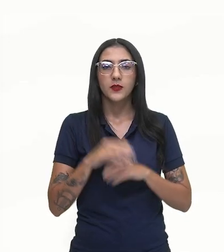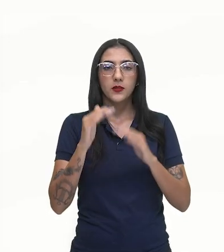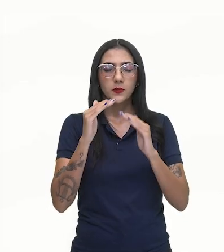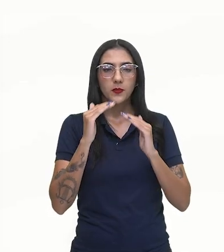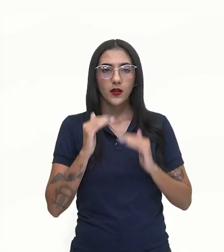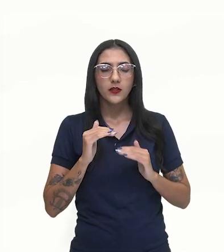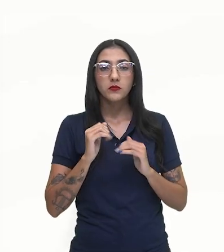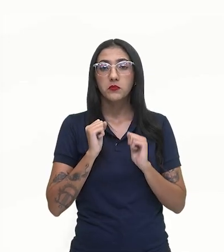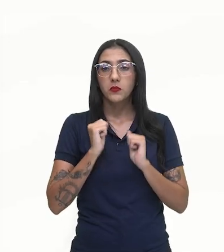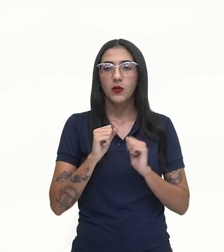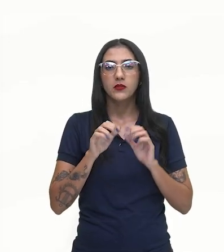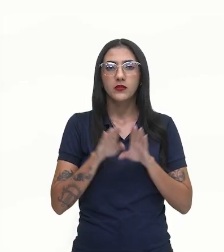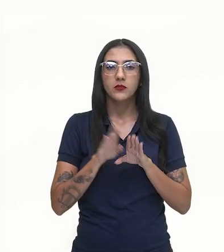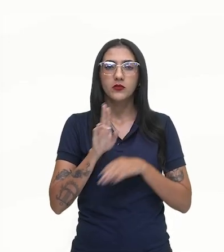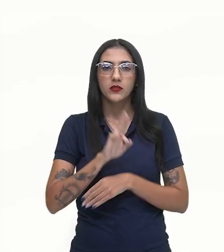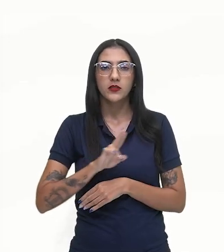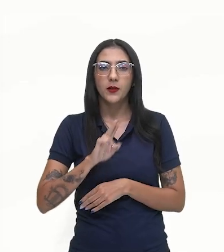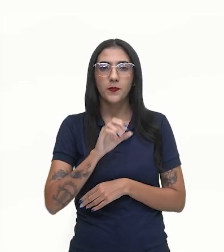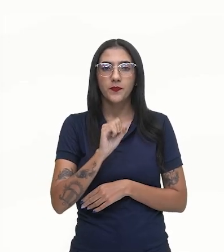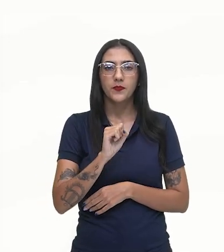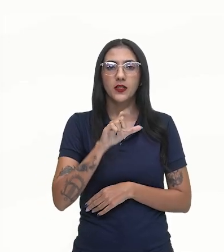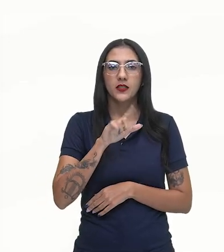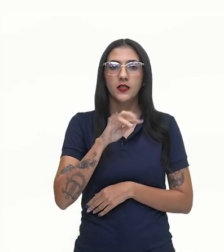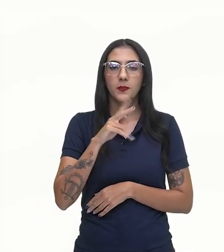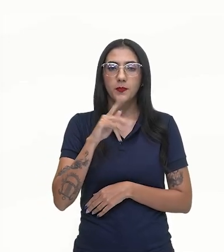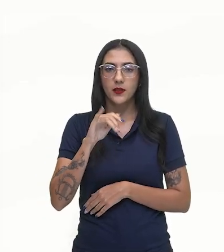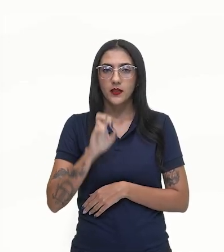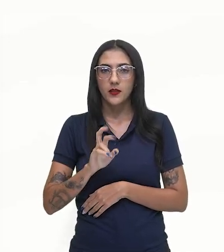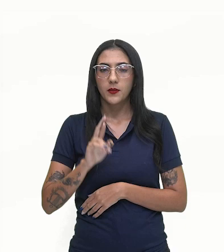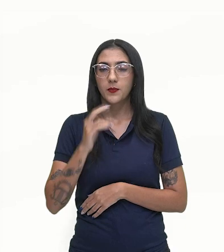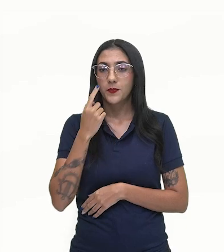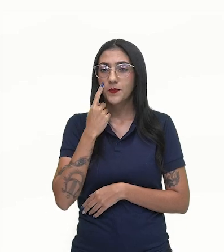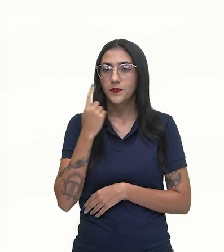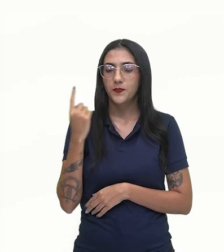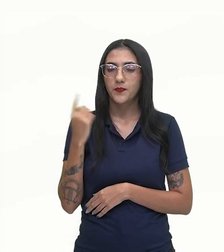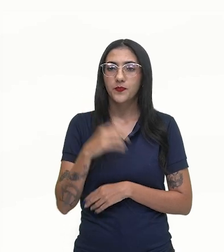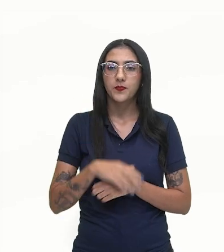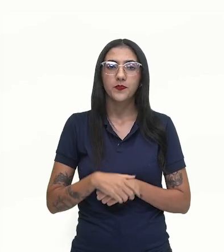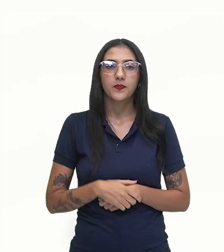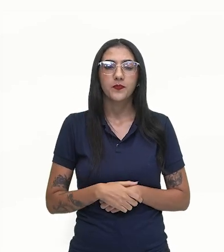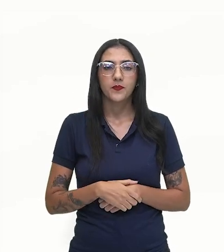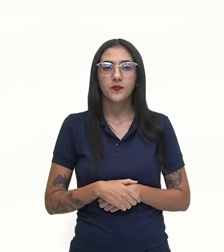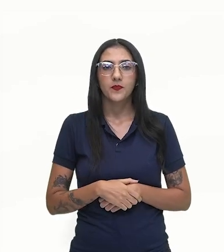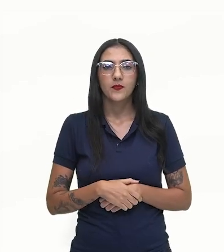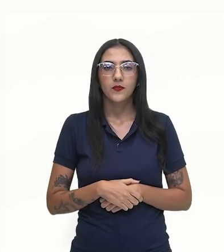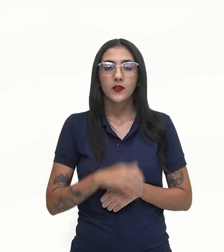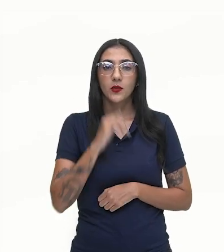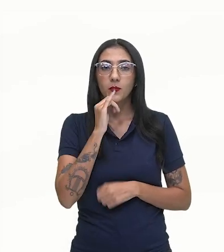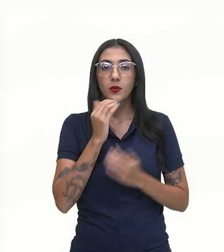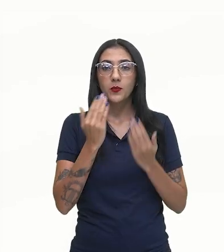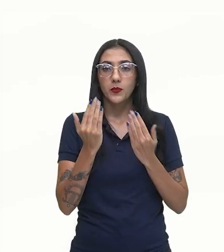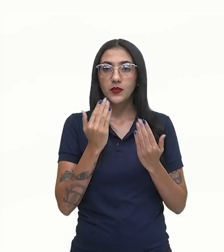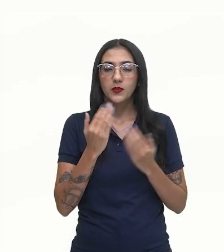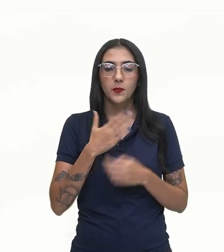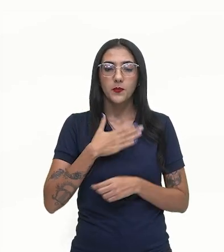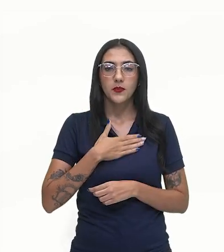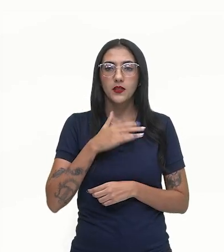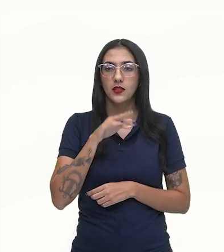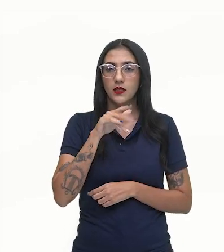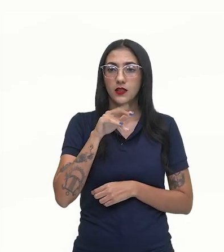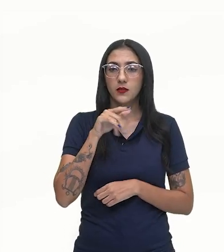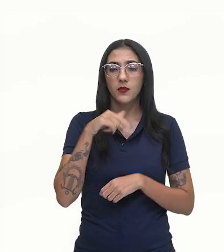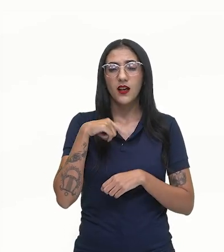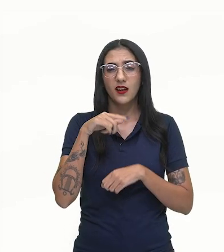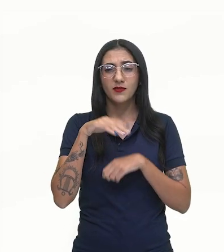Sleepier, eu poderia falar. My sister is sleepier than me. A minha irmã é